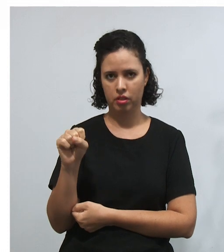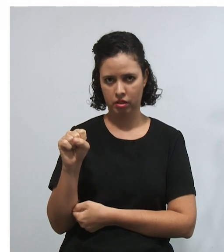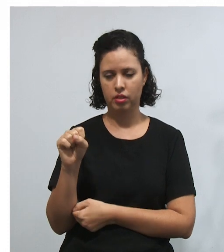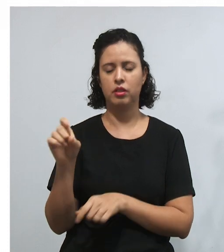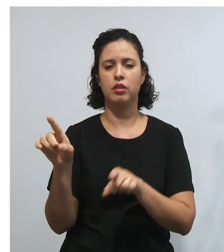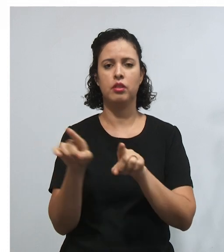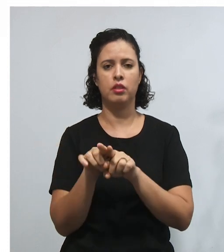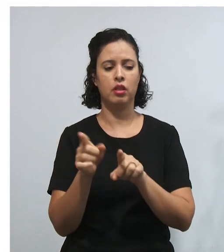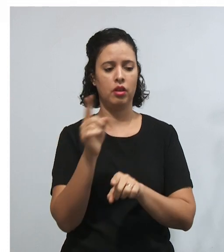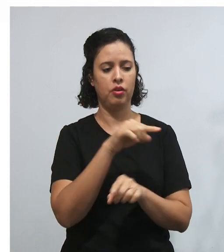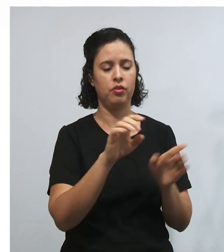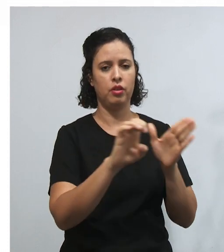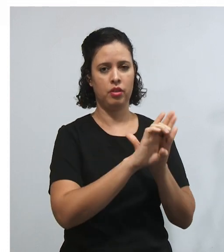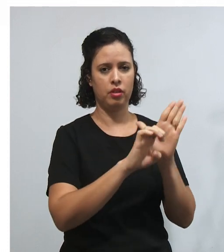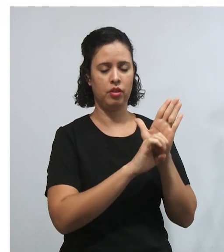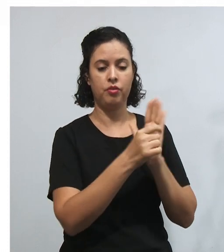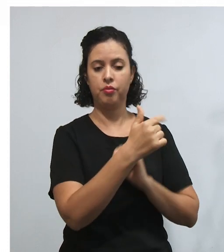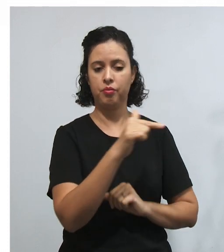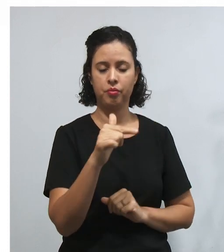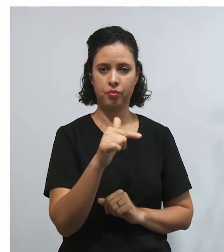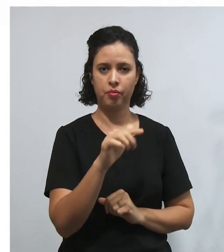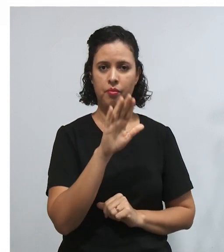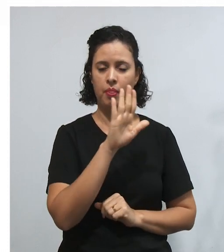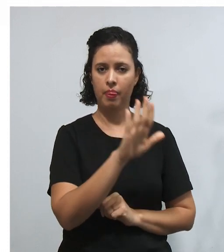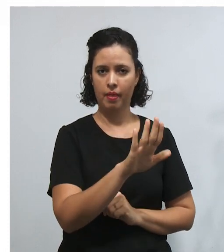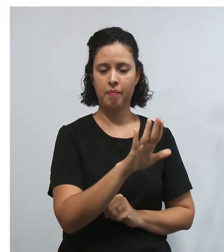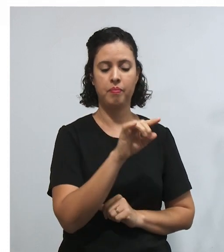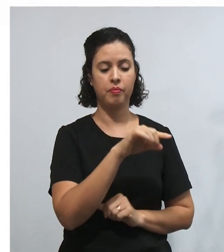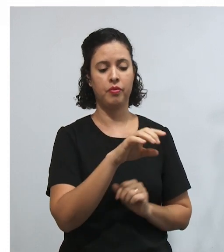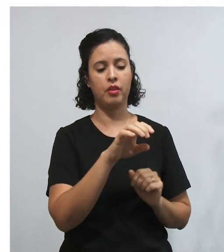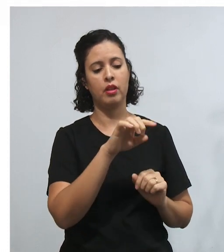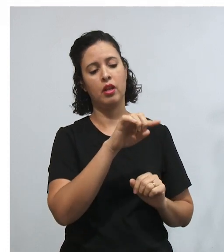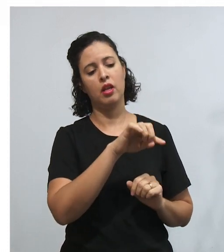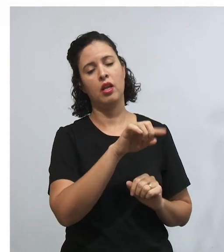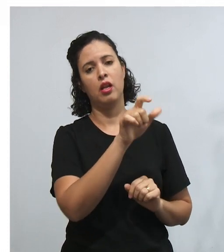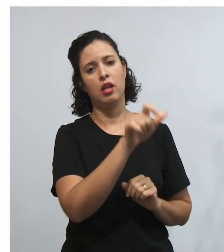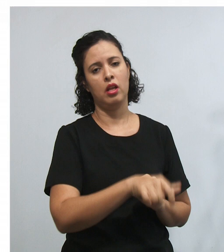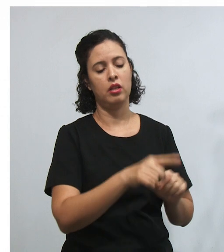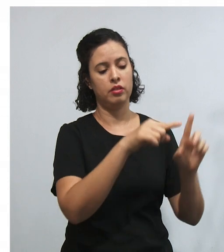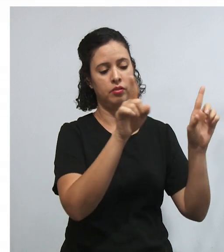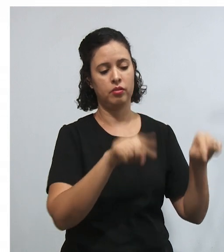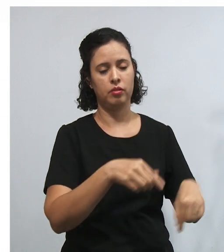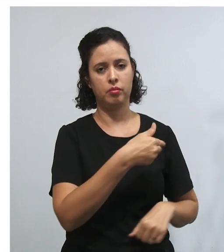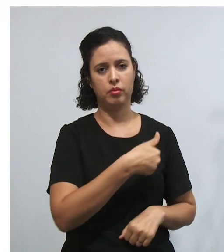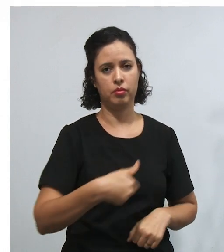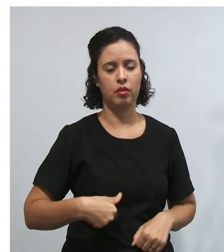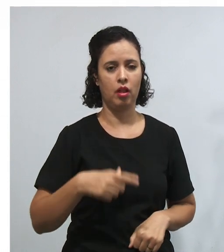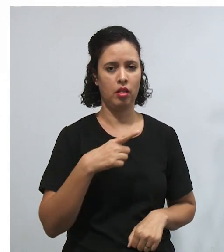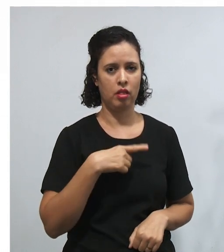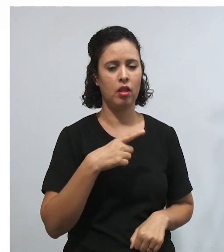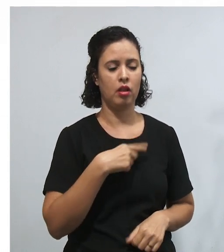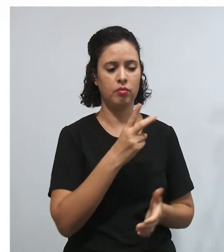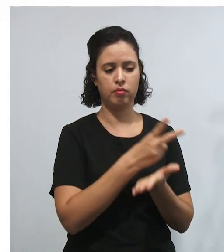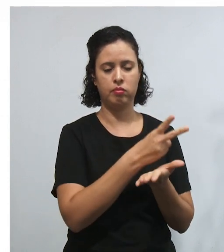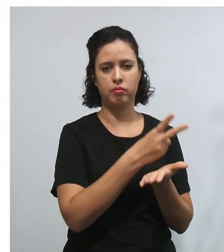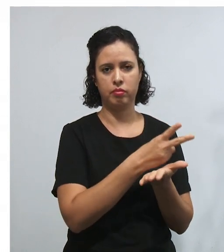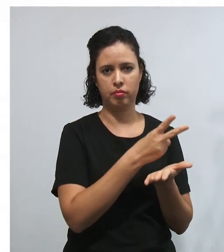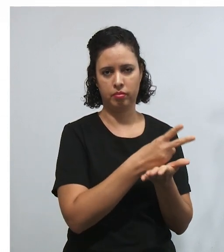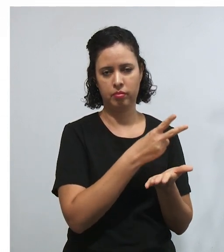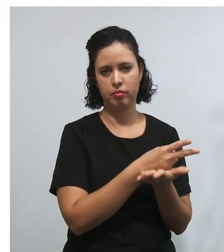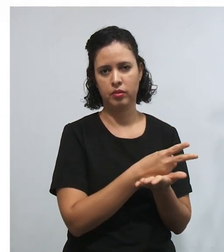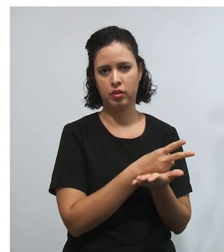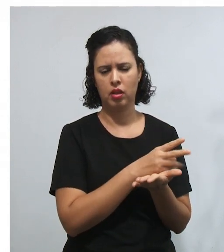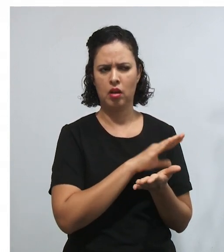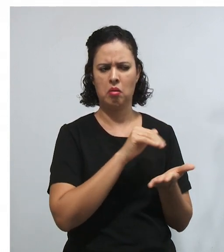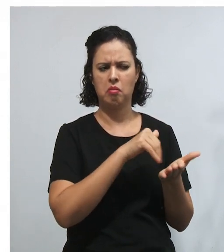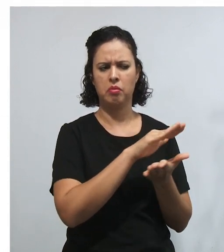Trabalhador, enquanto os estatutários não têm. Mas, em contrapartida, os estatutários adquirem, né, uma certa estabilidade, né? Não